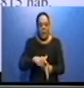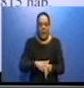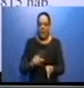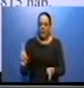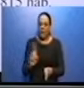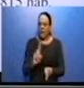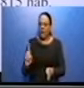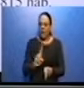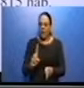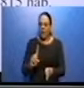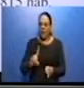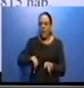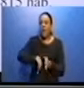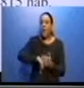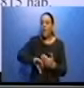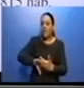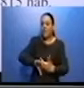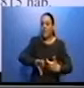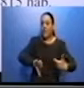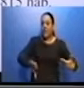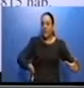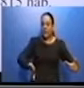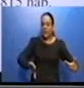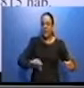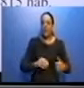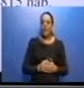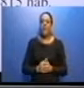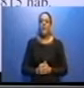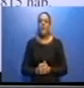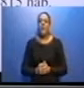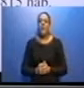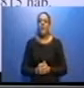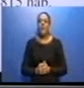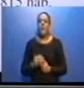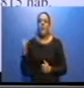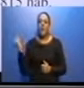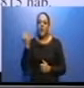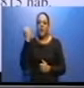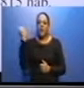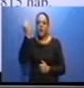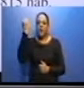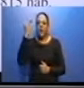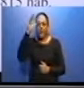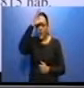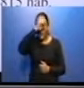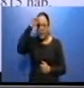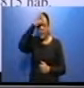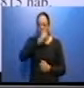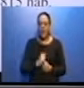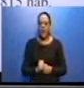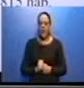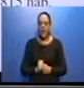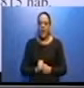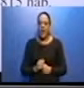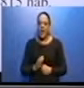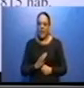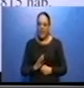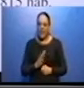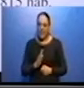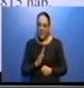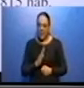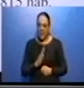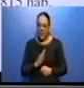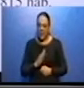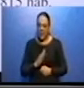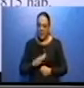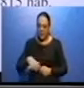região metropolitana, certo? Então, é importante a gente observar aí que as regiões metropolitanas, elas não estão presentes